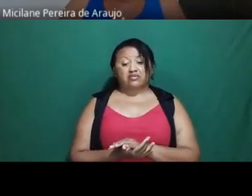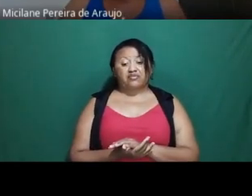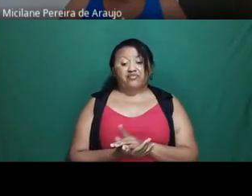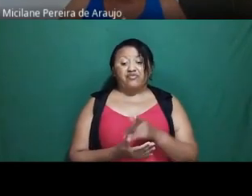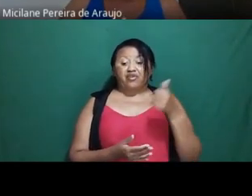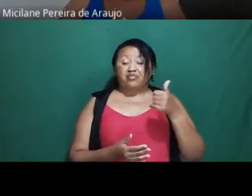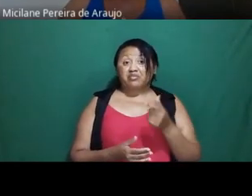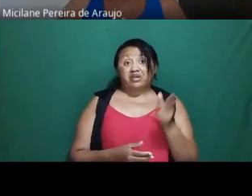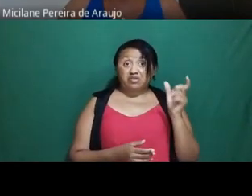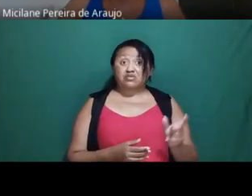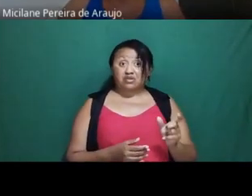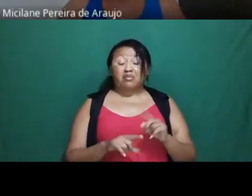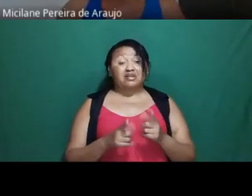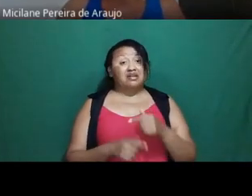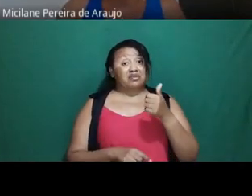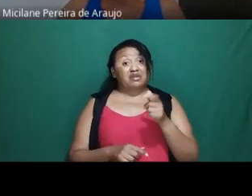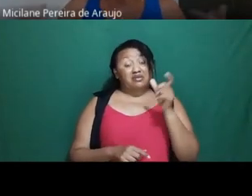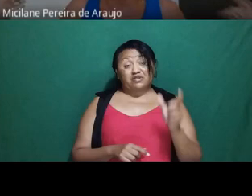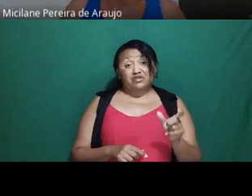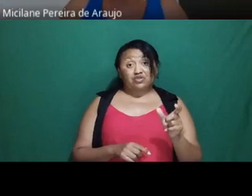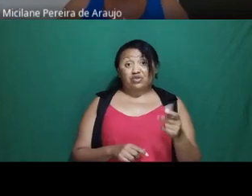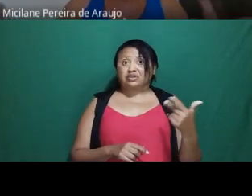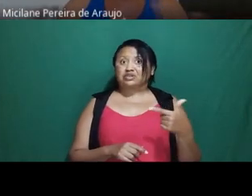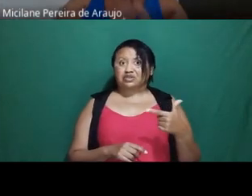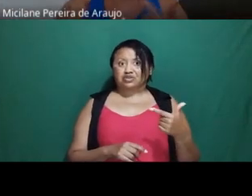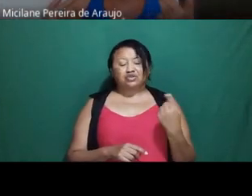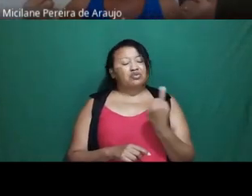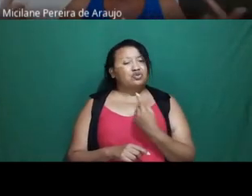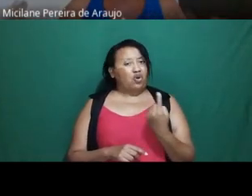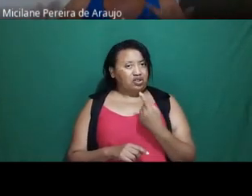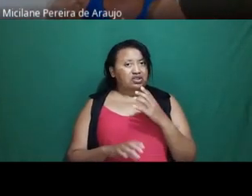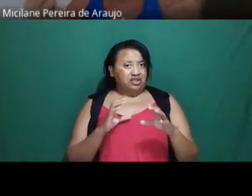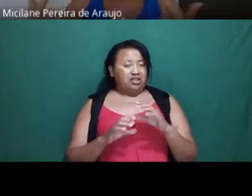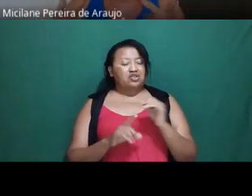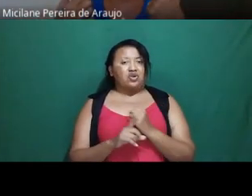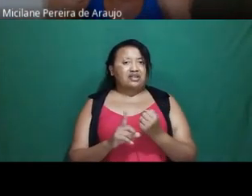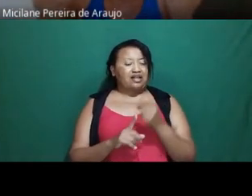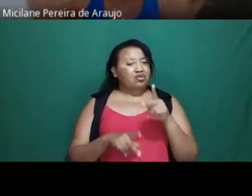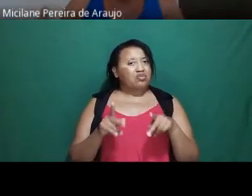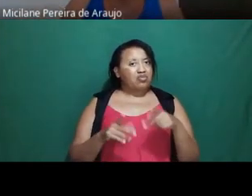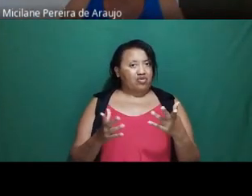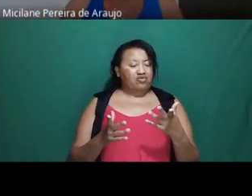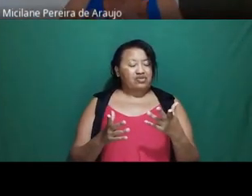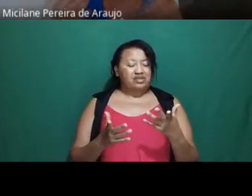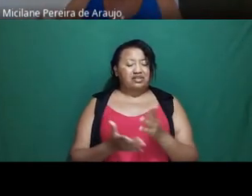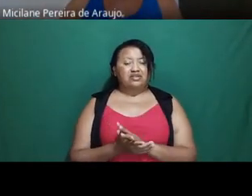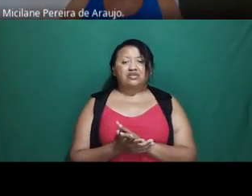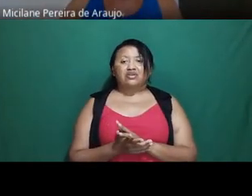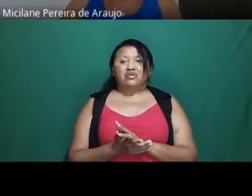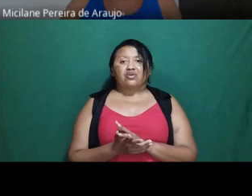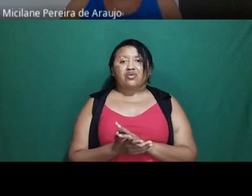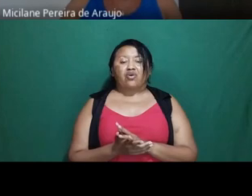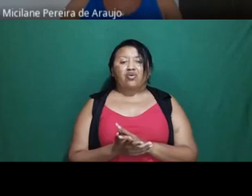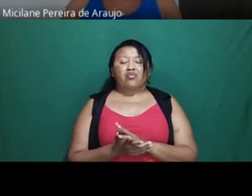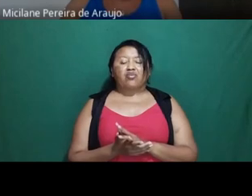a primeira pessoa mas é a primeira pessoa do plural Então somos nós como sociedade como povo como humanidade na verdade